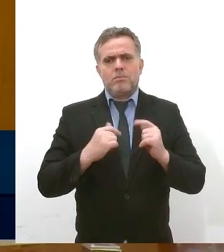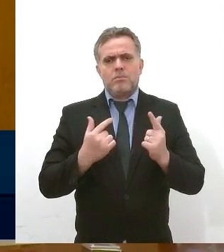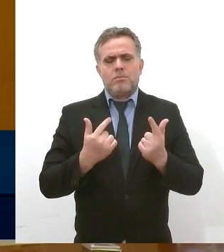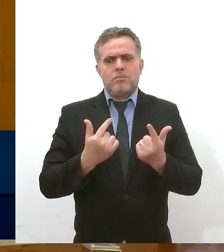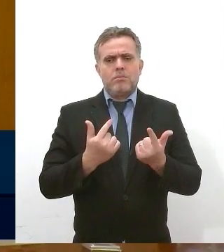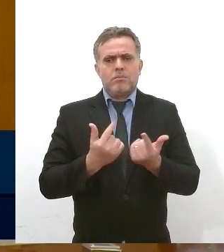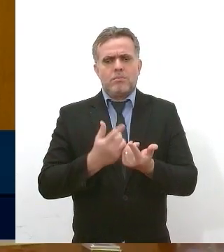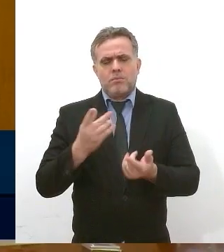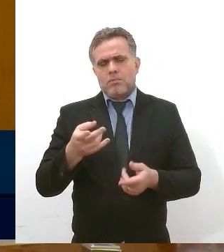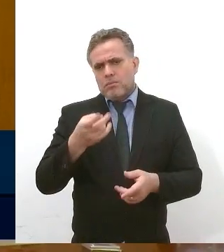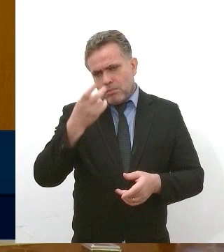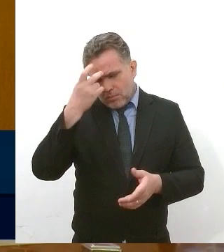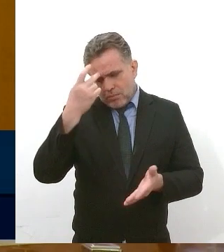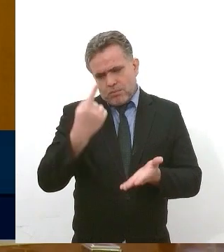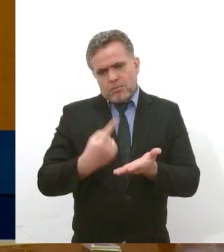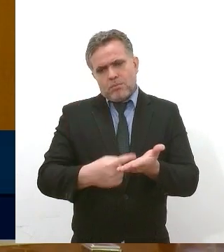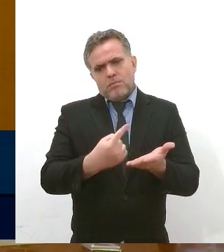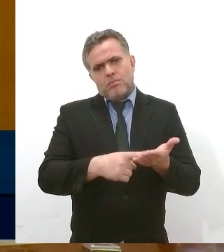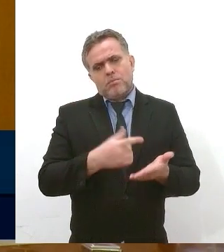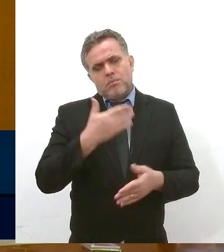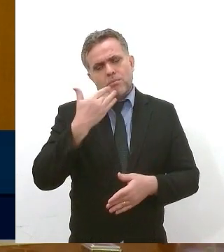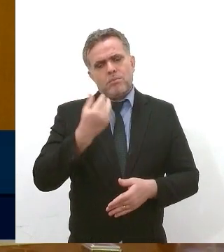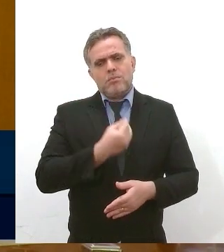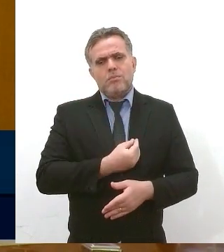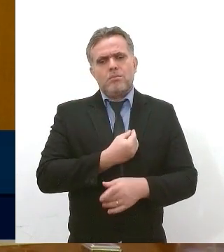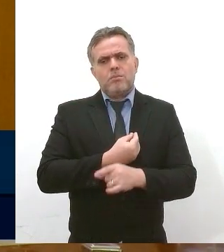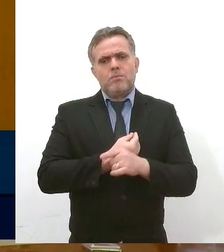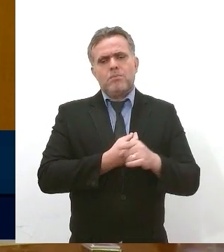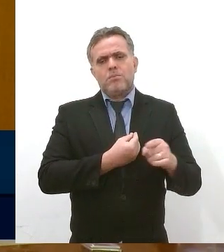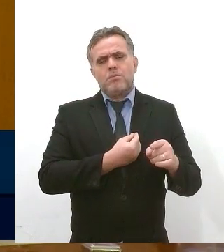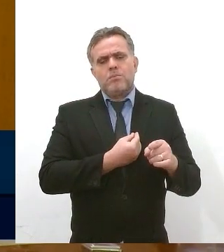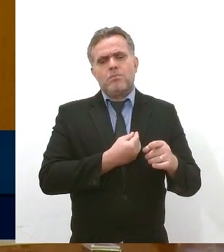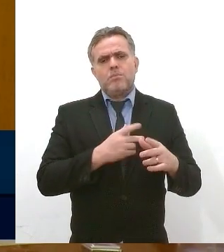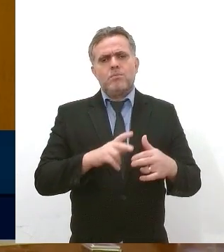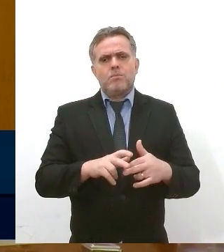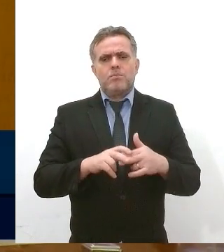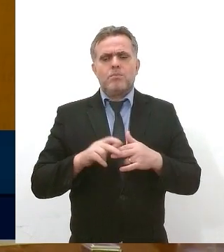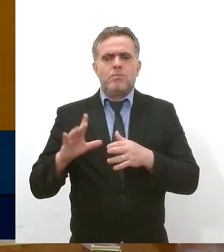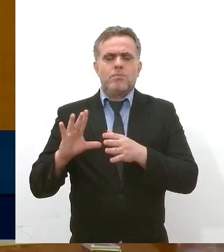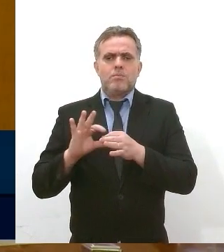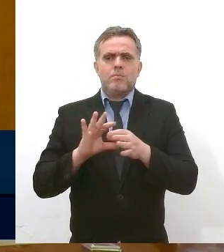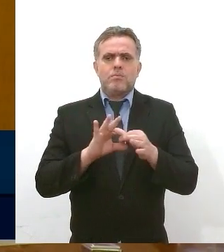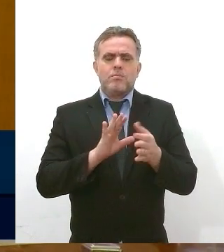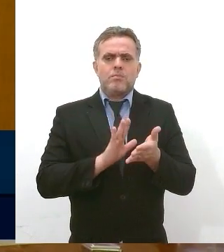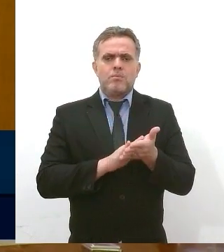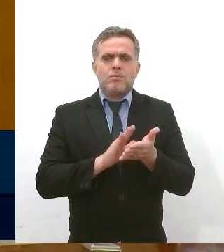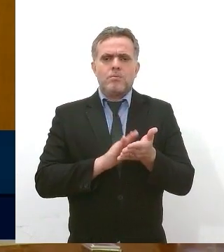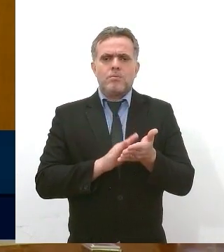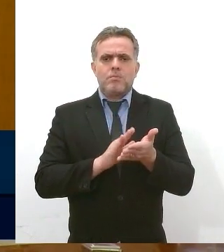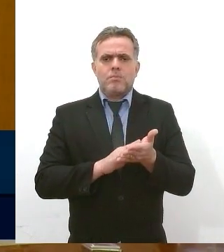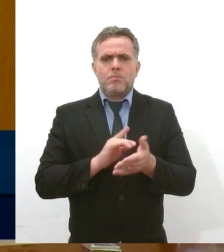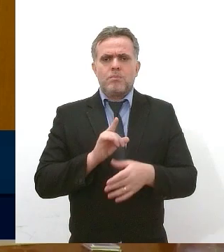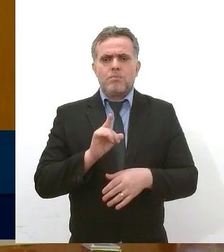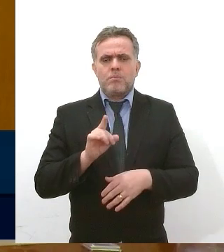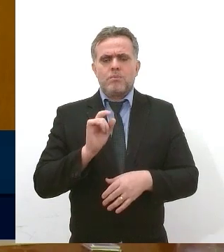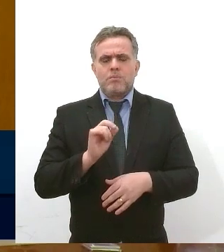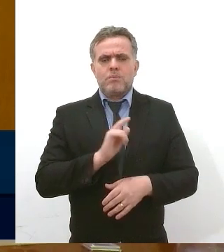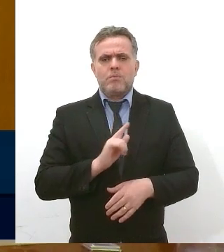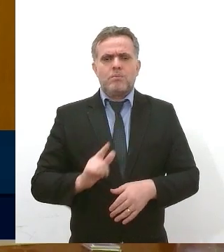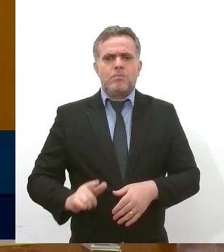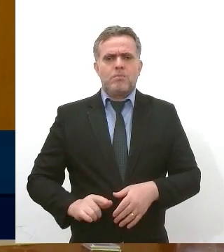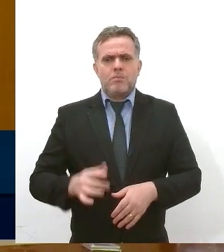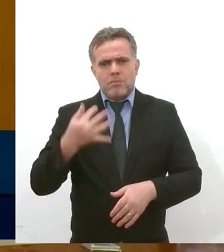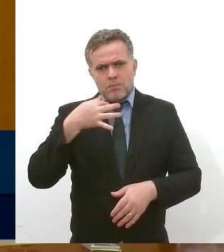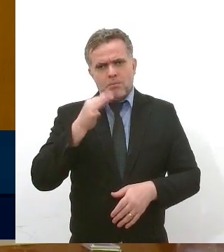da vida das pessoas. Nesse contexto, eu venho aqui parabenizar o nosso excelentíssimo governador Fábio Mitidieri,